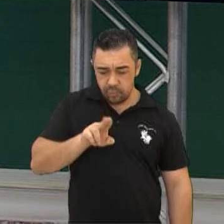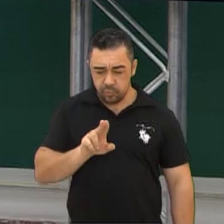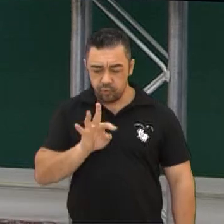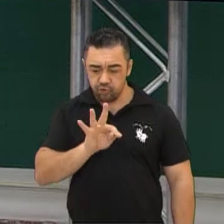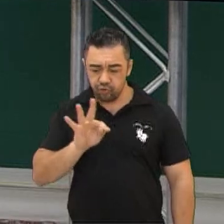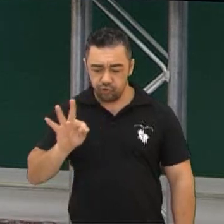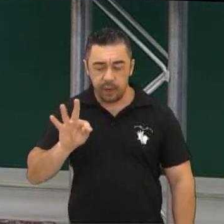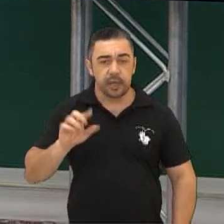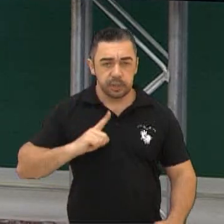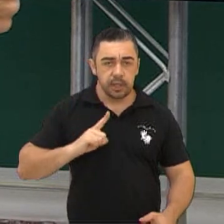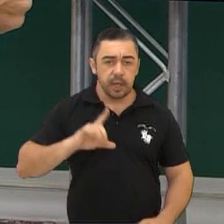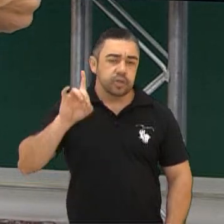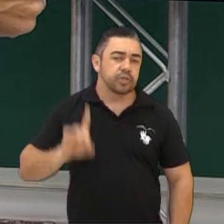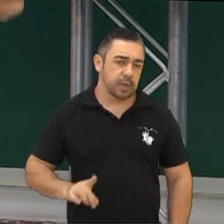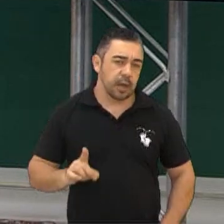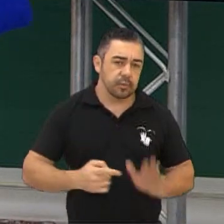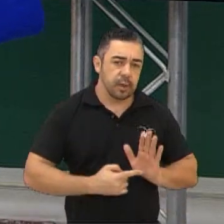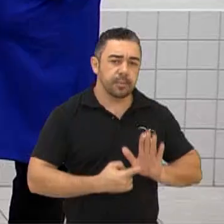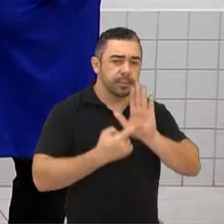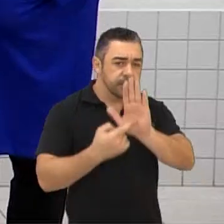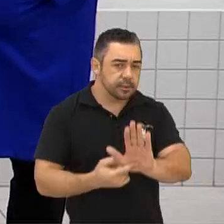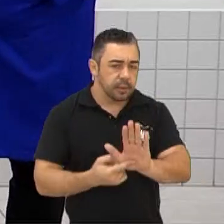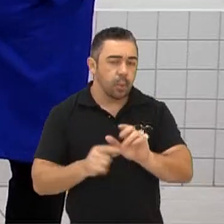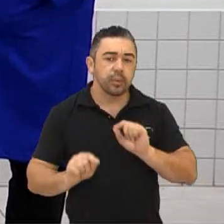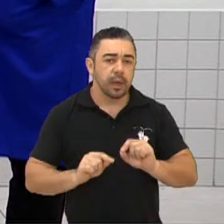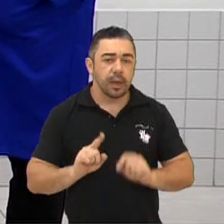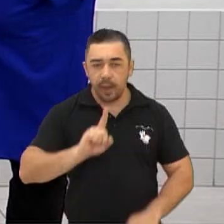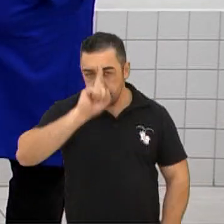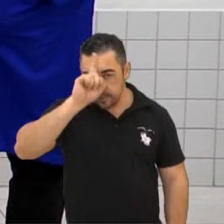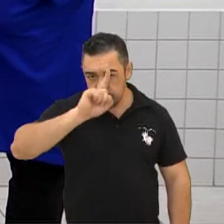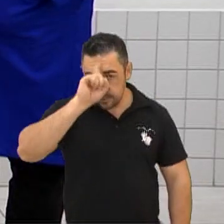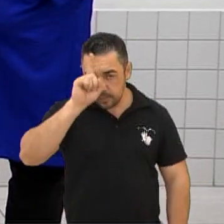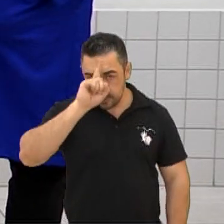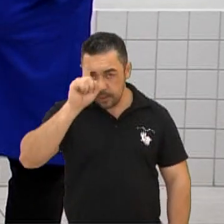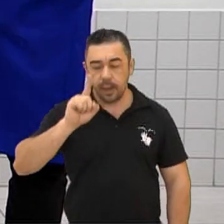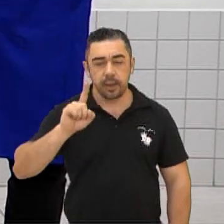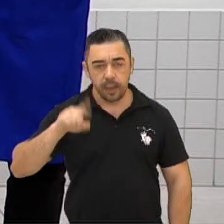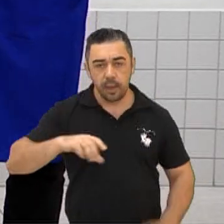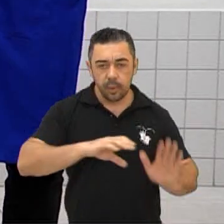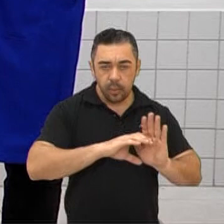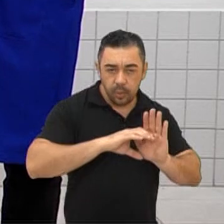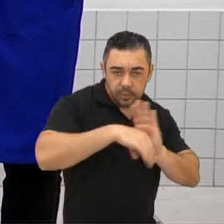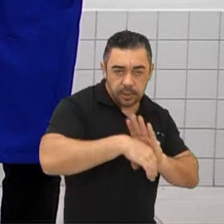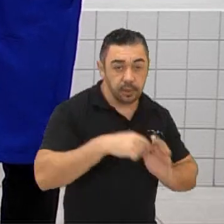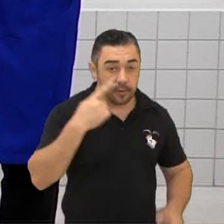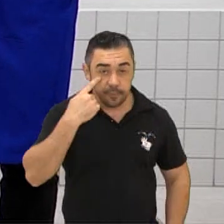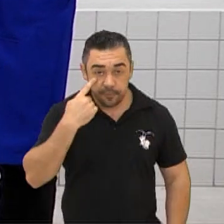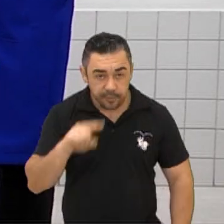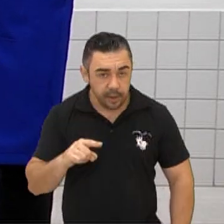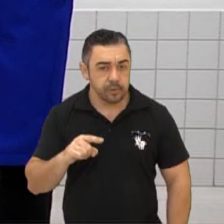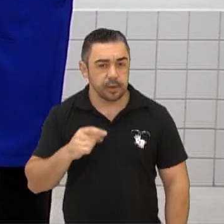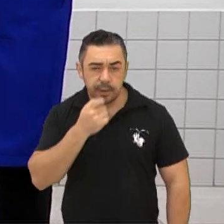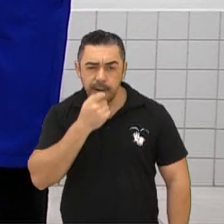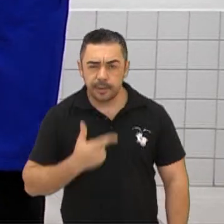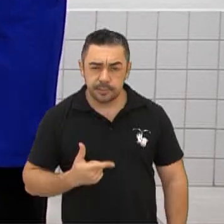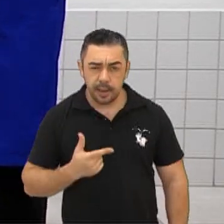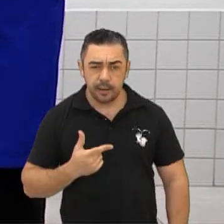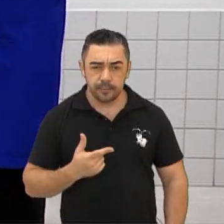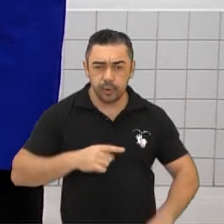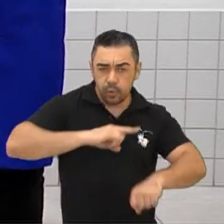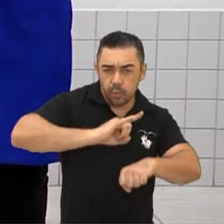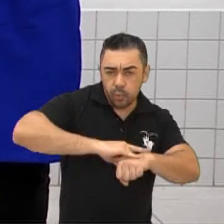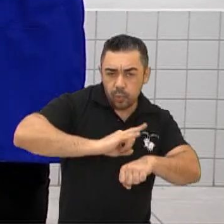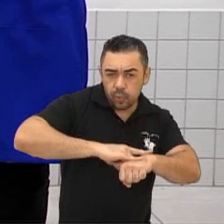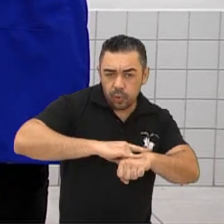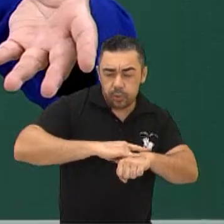de expor. Mas expor em que sentido, professor? A ideia. Você lembra o que o professor falou? Do conceito. Então, vocês vejam que bizarro, né? Pegar um